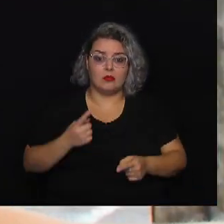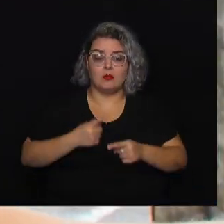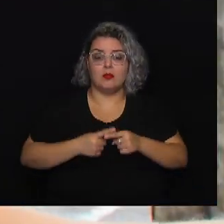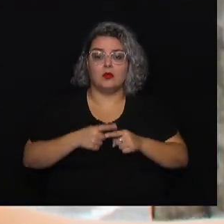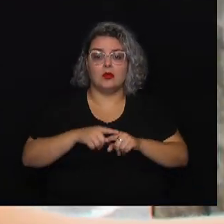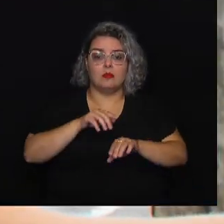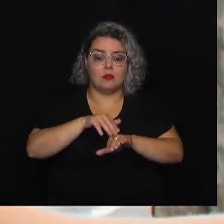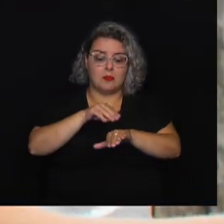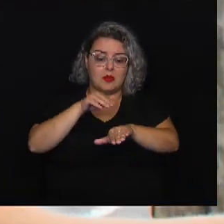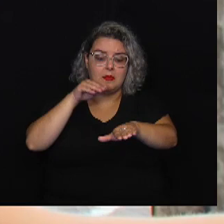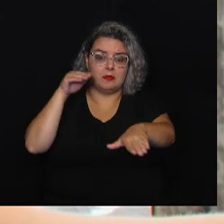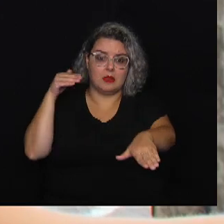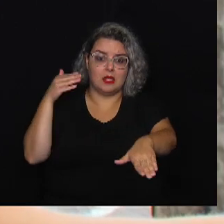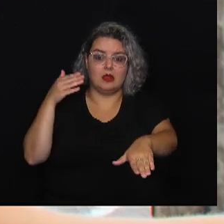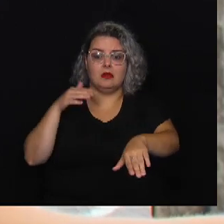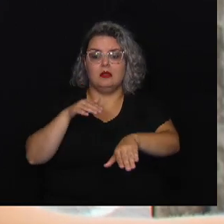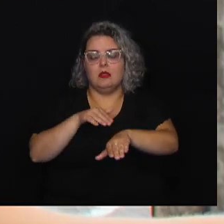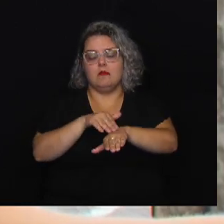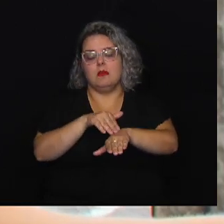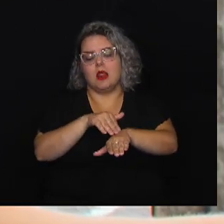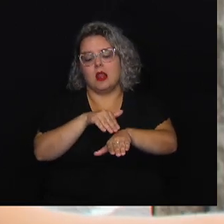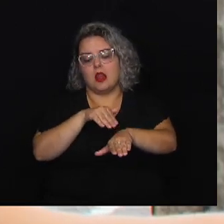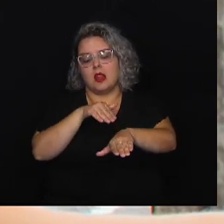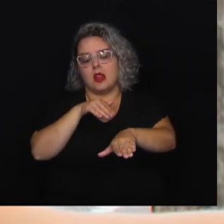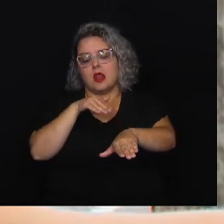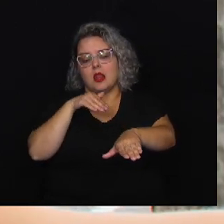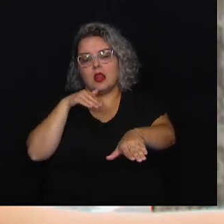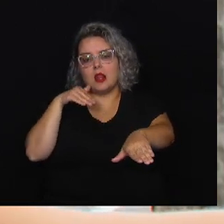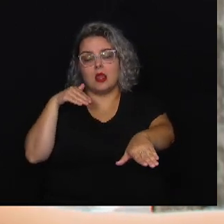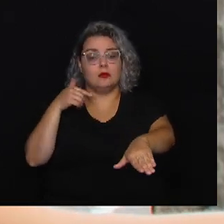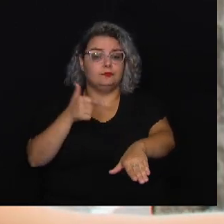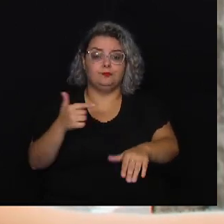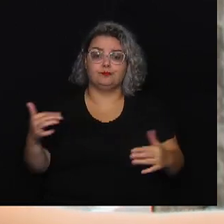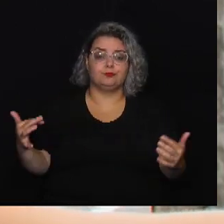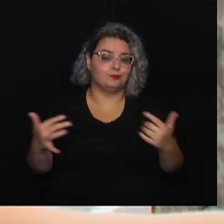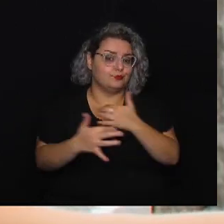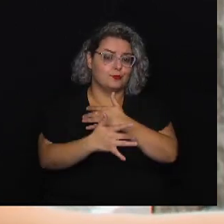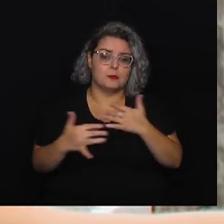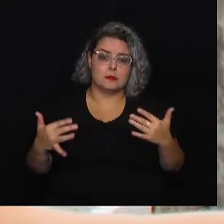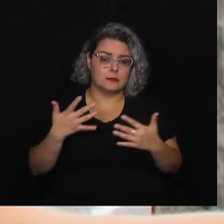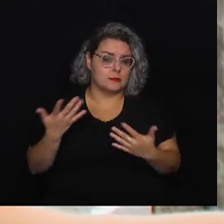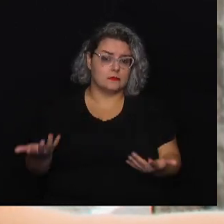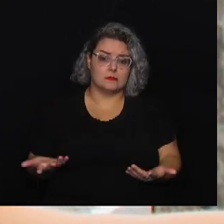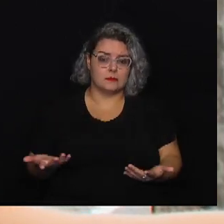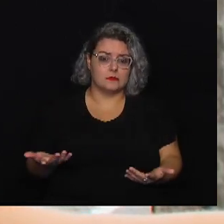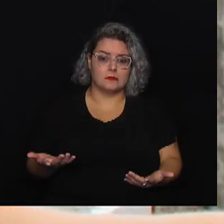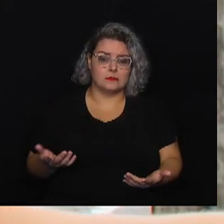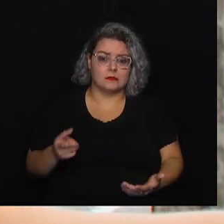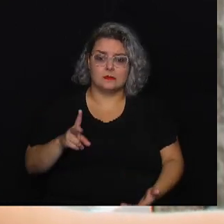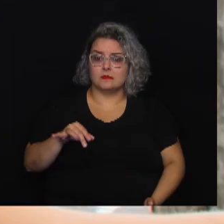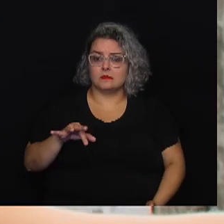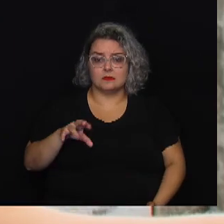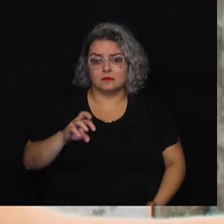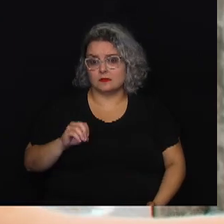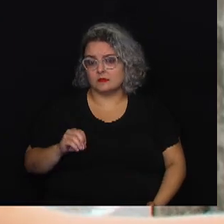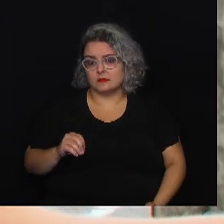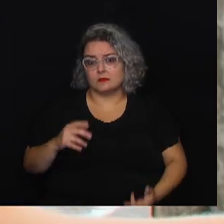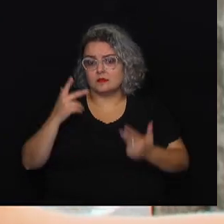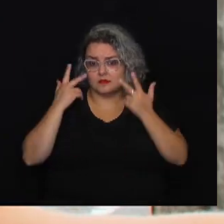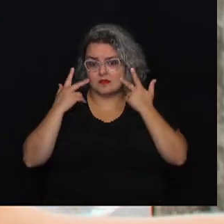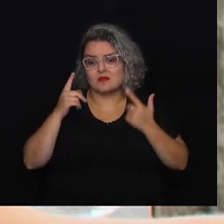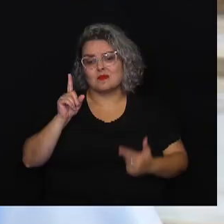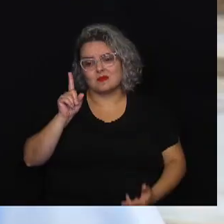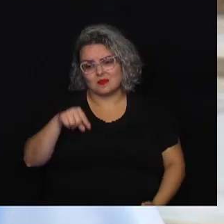aqui dá engarrafamento, né? Não tem circulação. Um viário comum, sabe? É